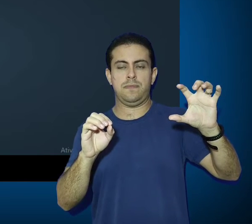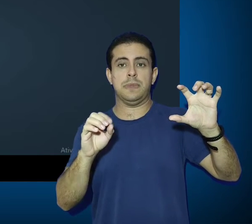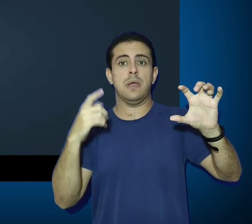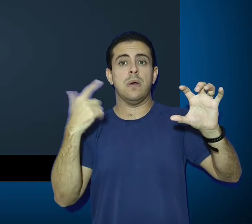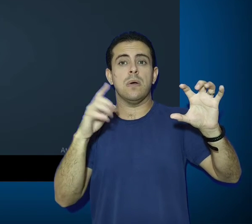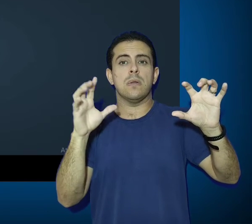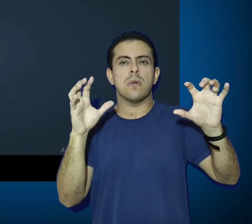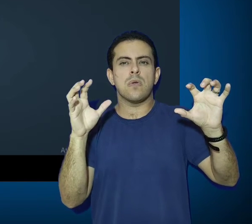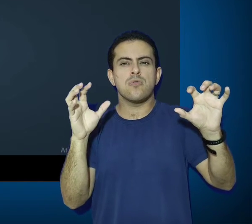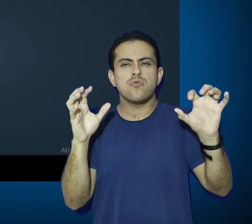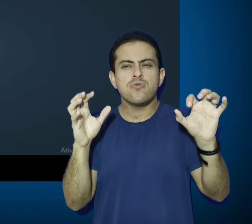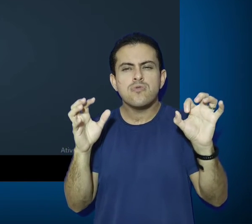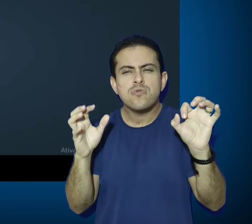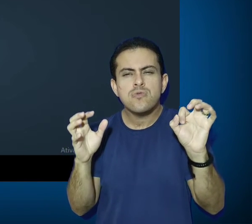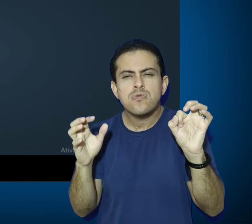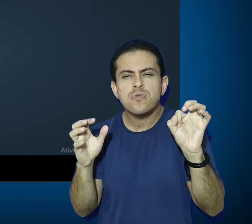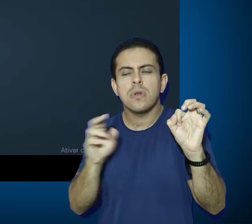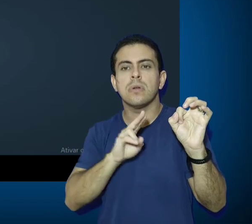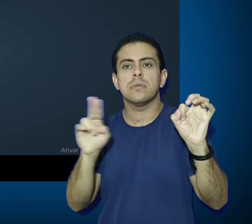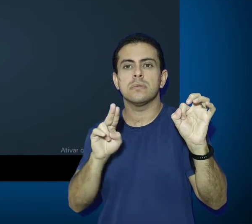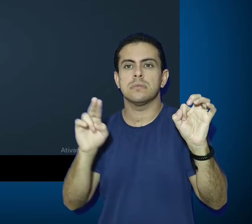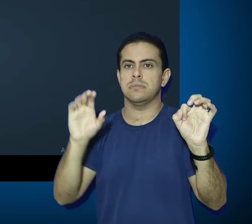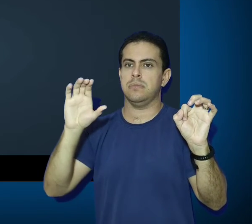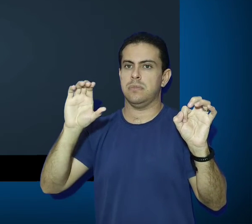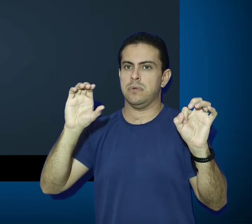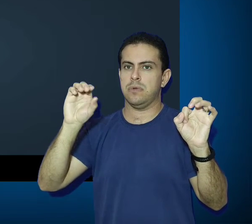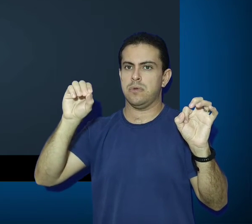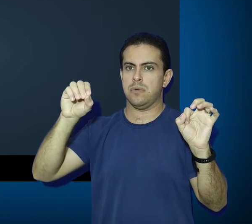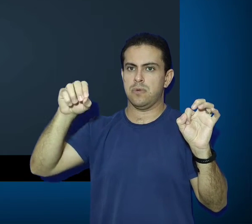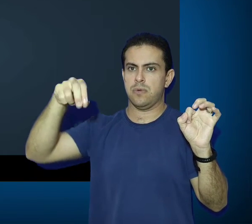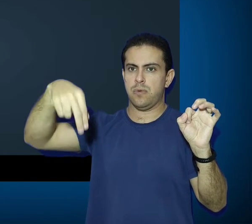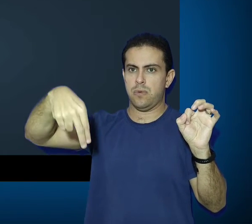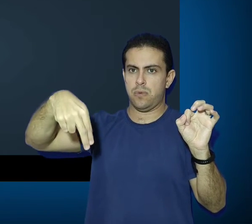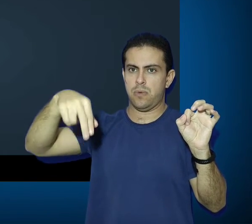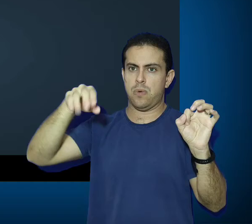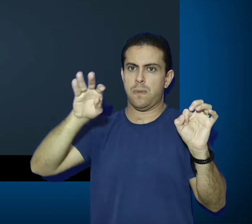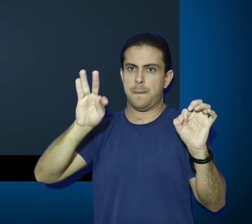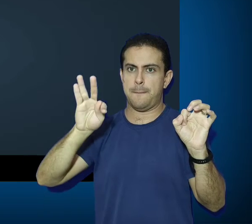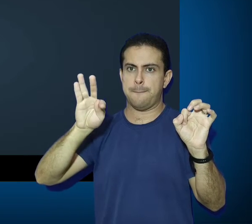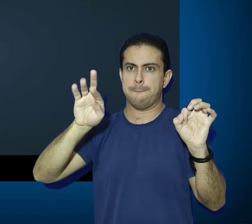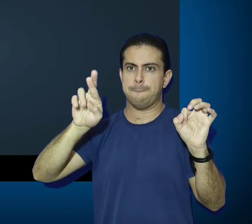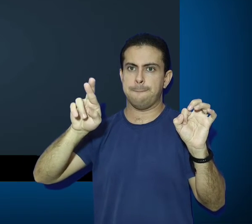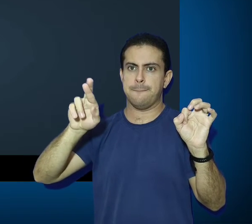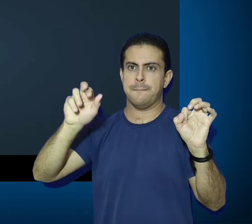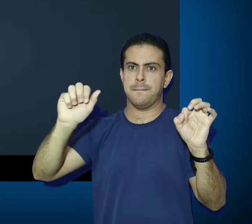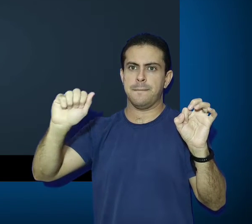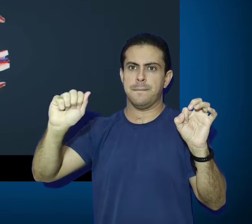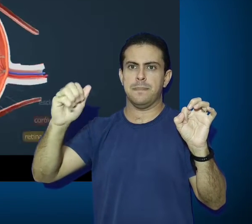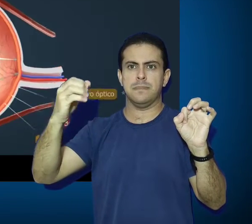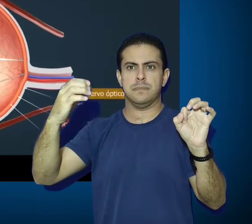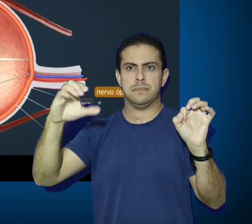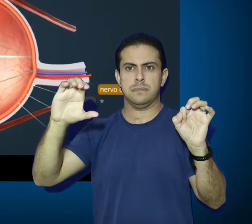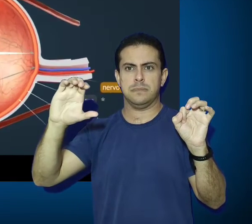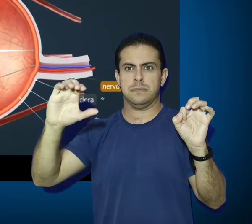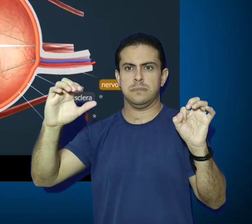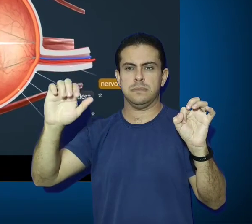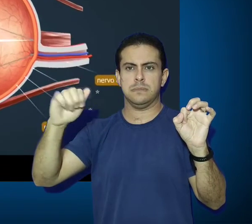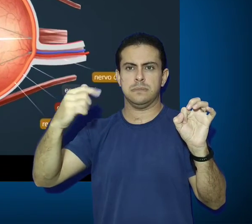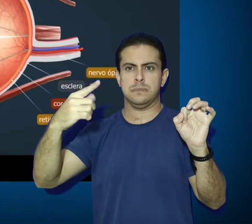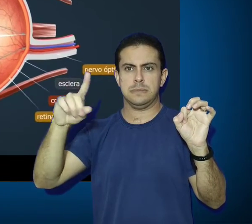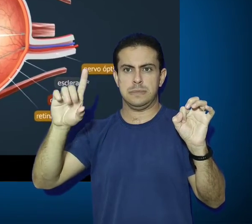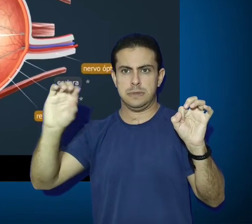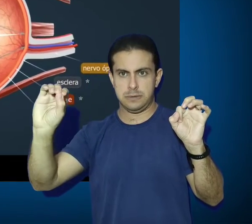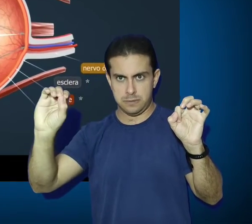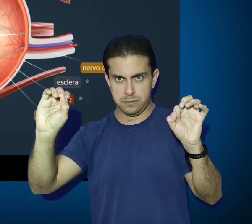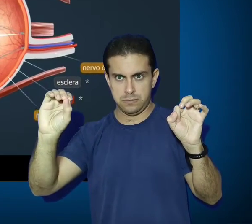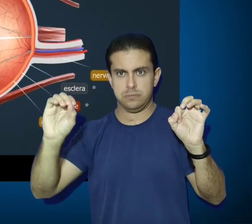a contração da pupila é o contrário. A íris fica maior e a pupila diminui. Isso